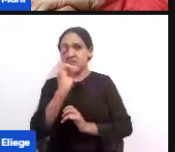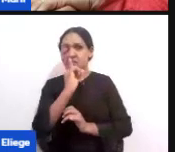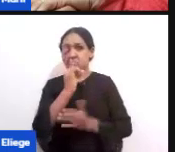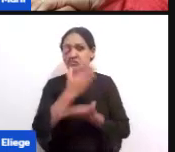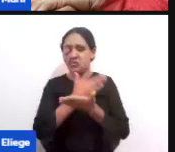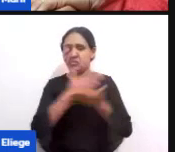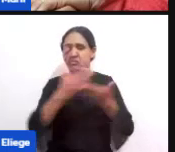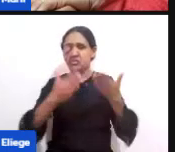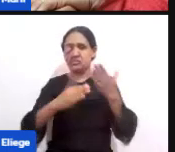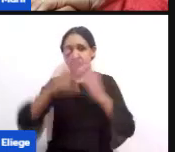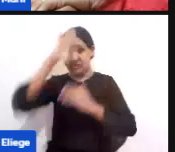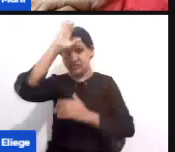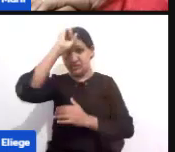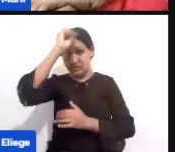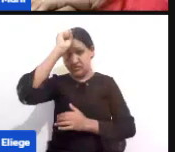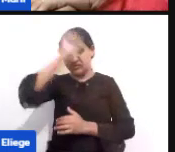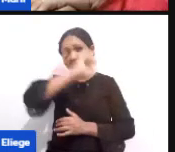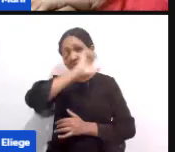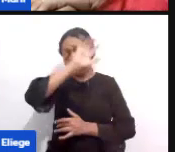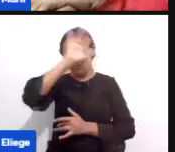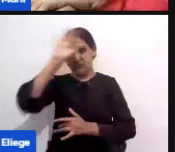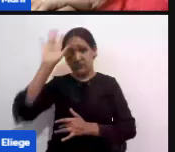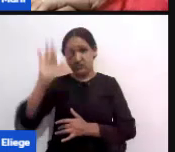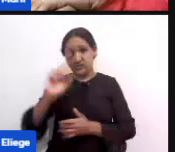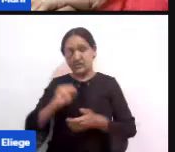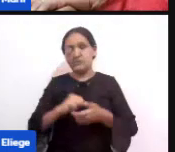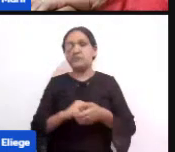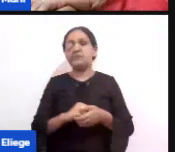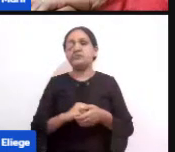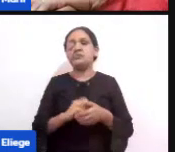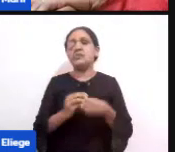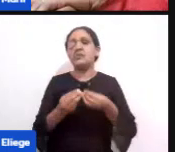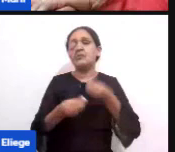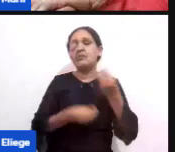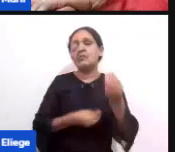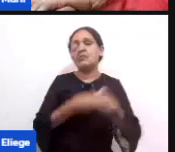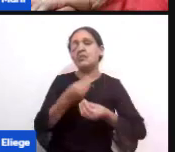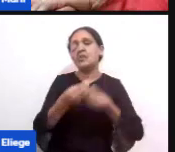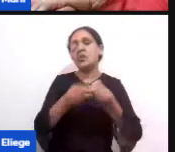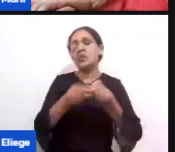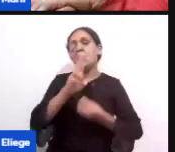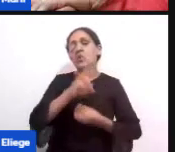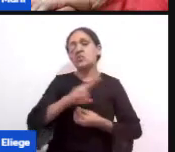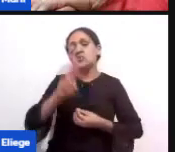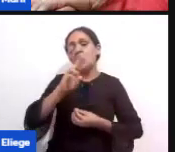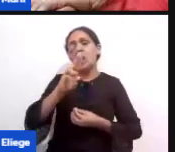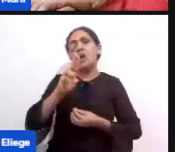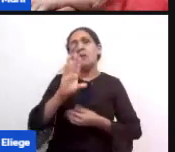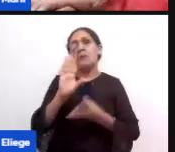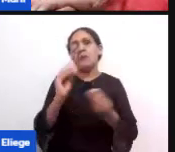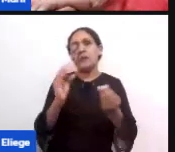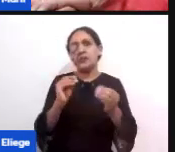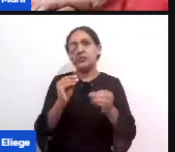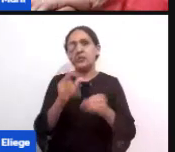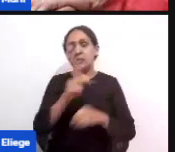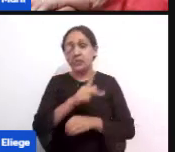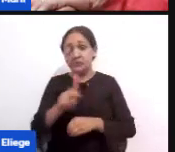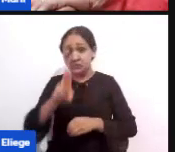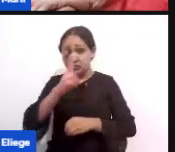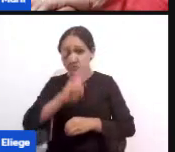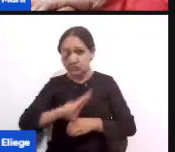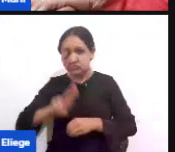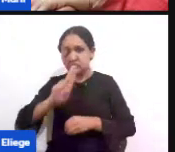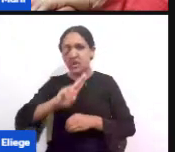da alfabetização. Né? Então, nós utilizamos muito, os professores alfabetizadores, eles utilizam a